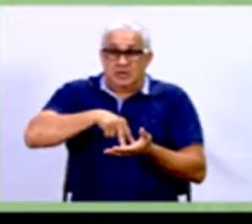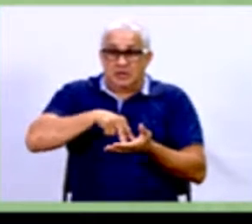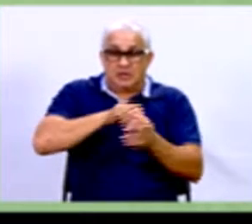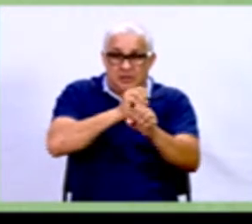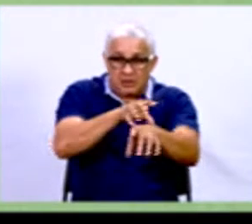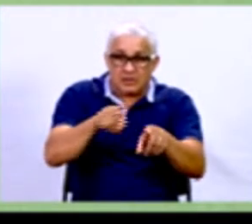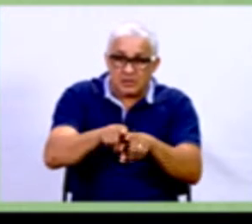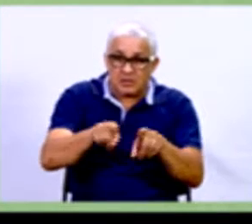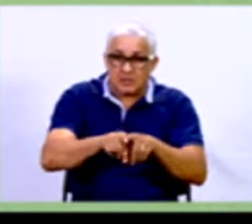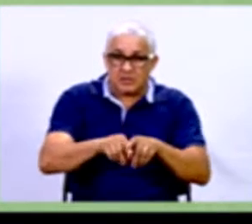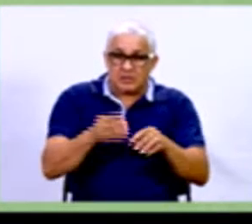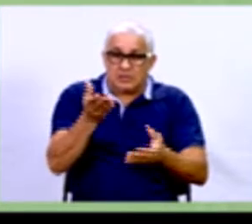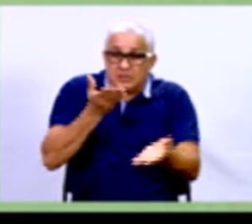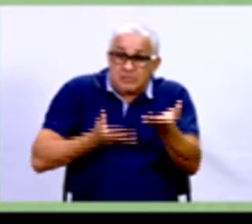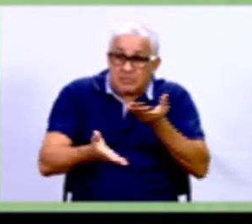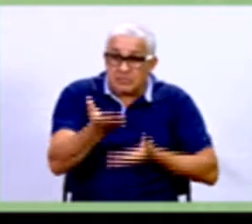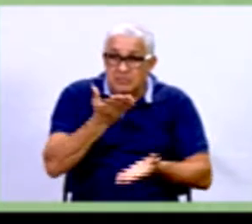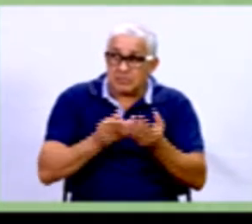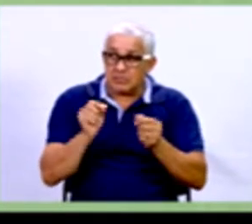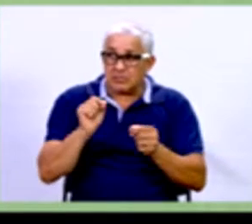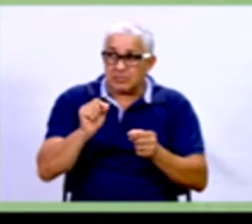quanto à questão do tratamento.